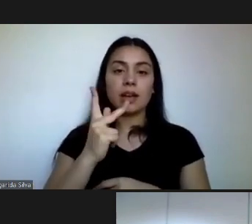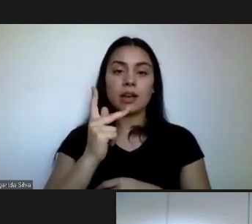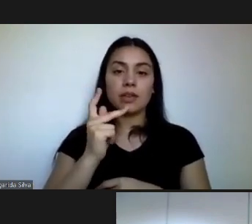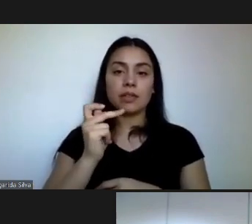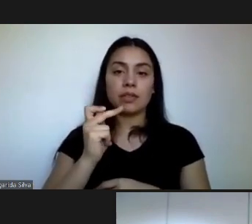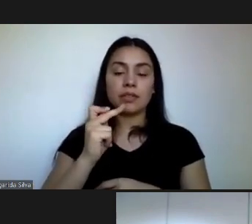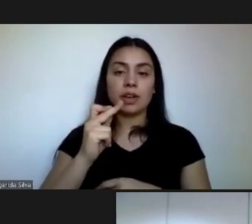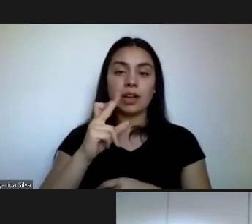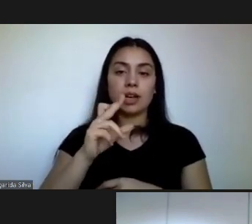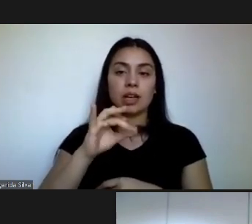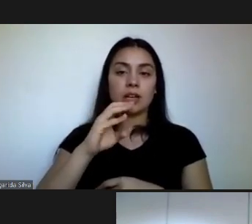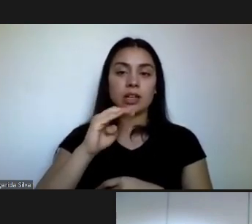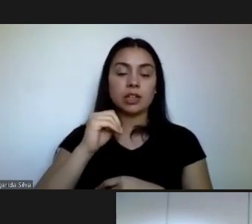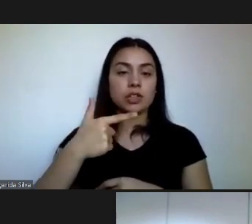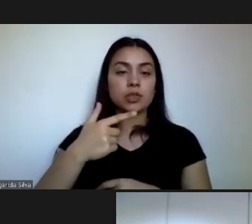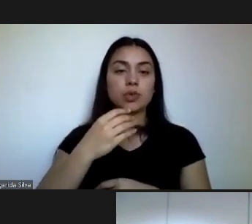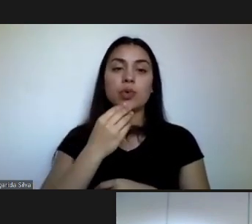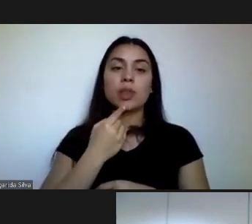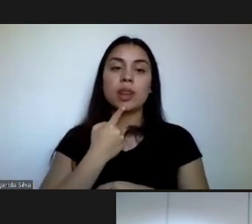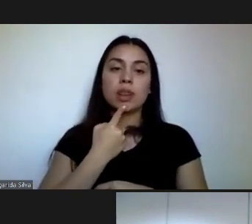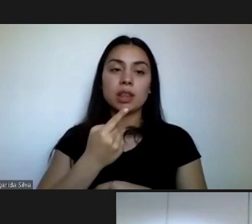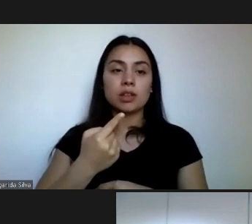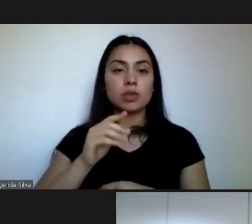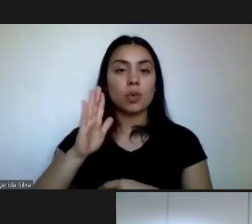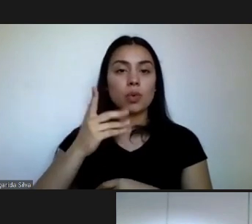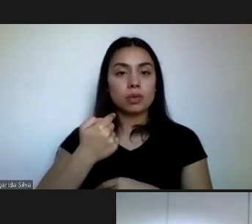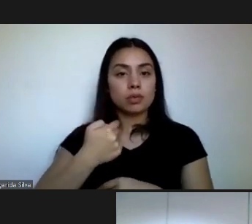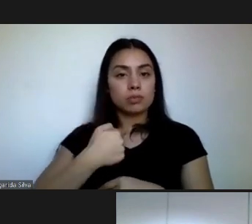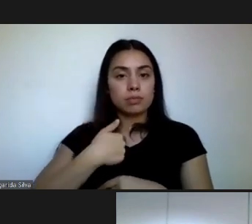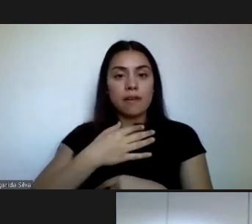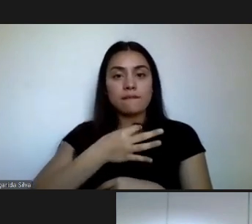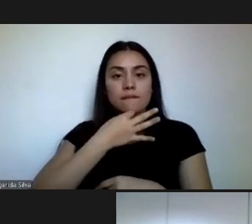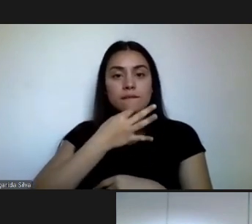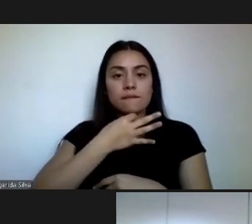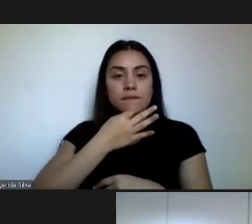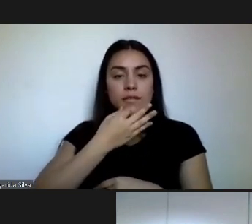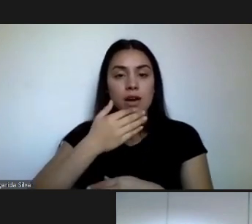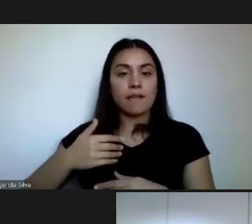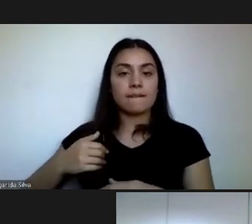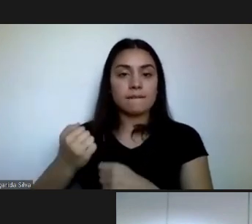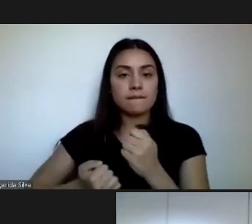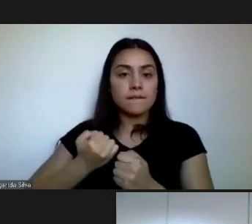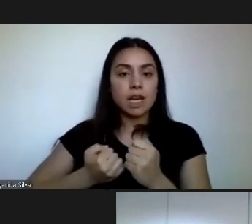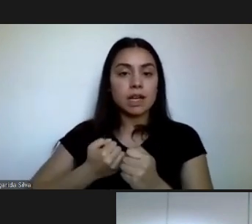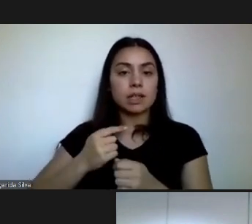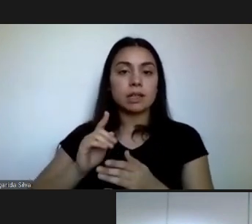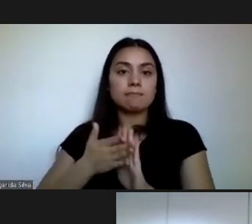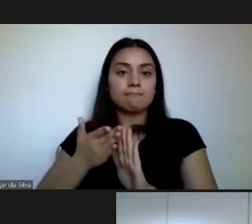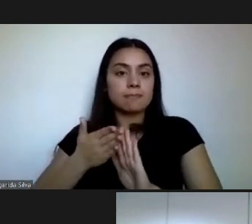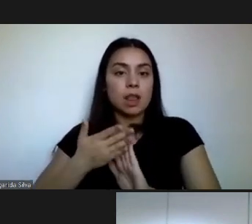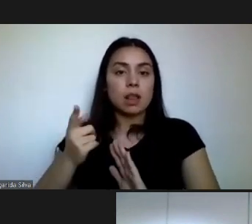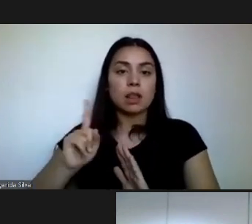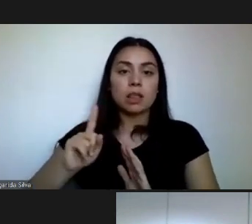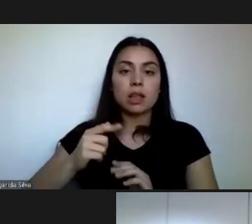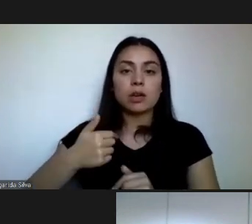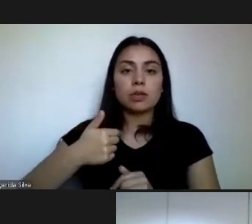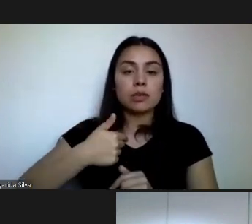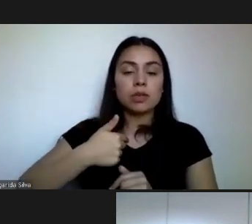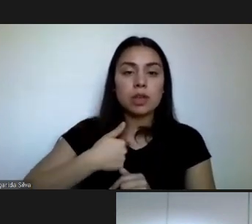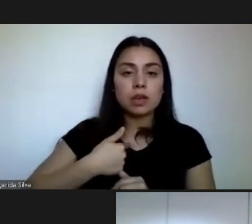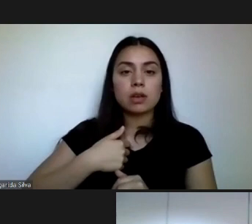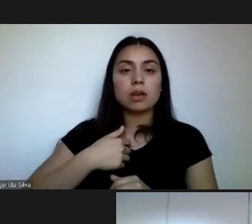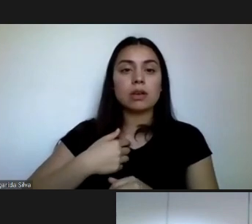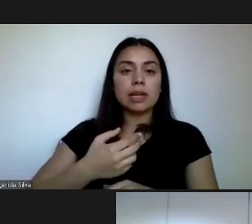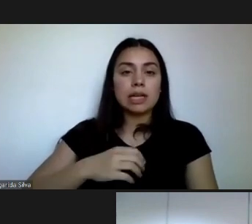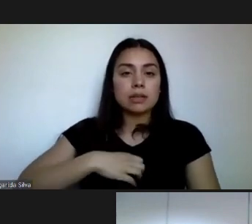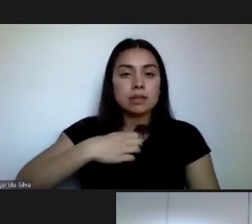que diz: quando eu morder a palavra, por favor não me apressem, quero mascar, rasgar entre os dentes, a pele, os ossos, o tutano